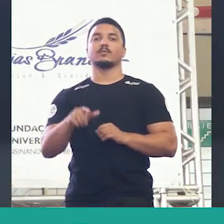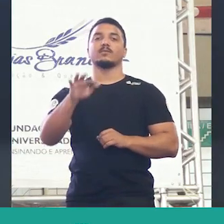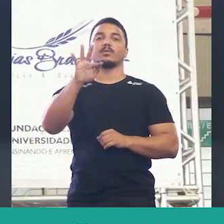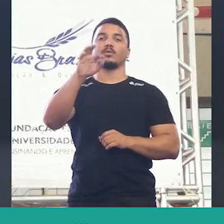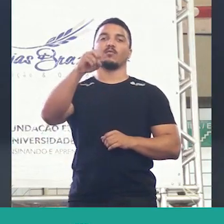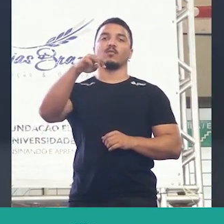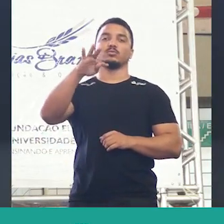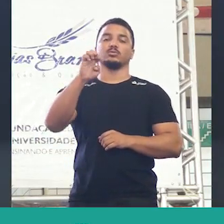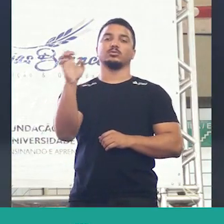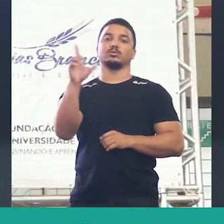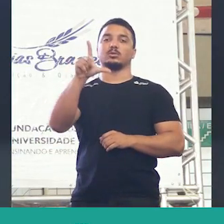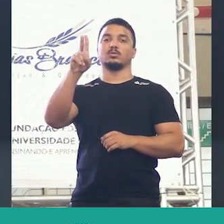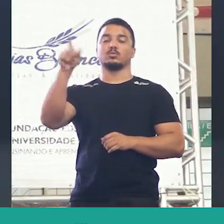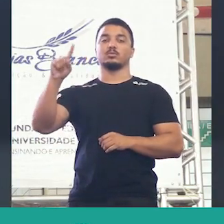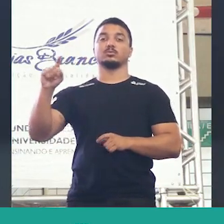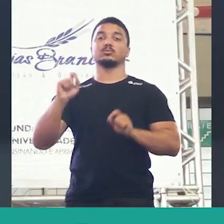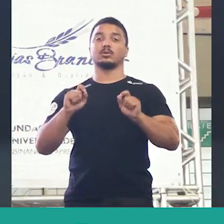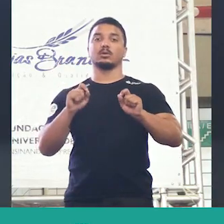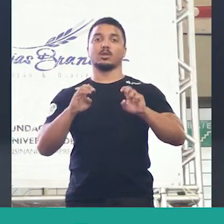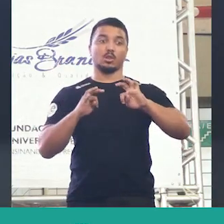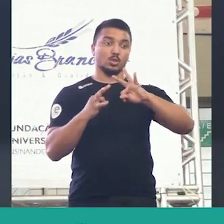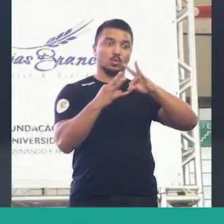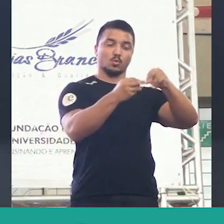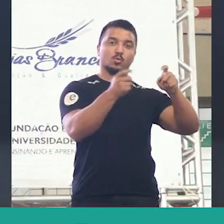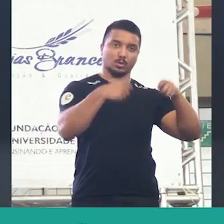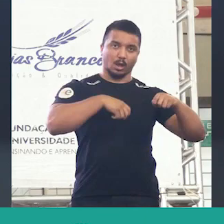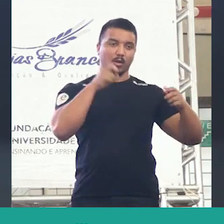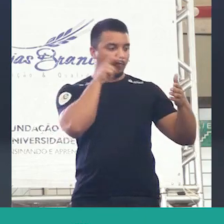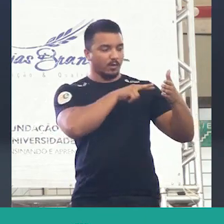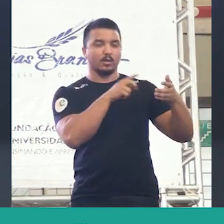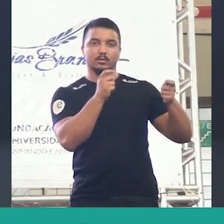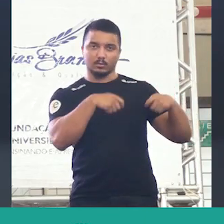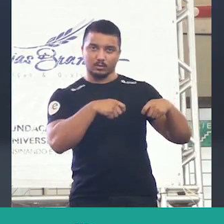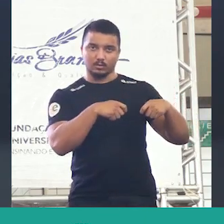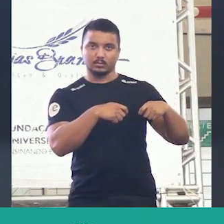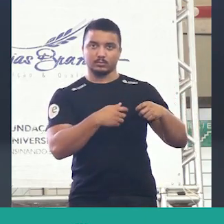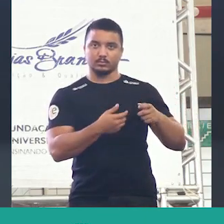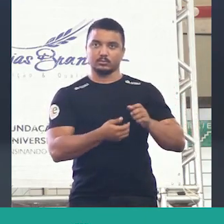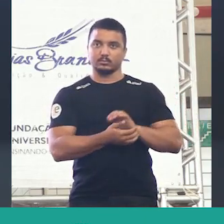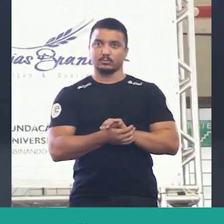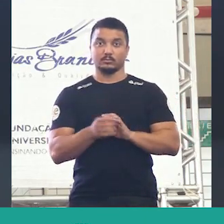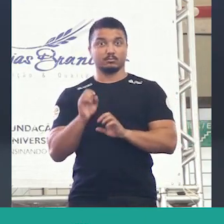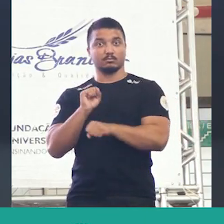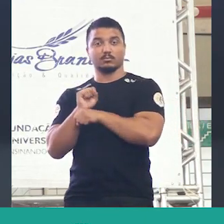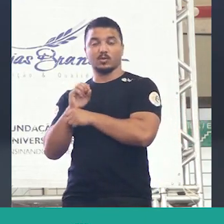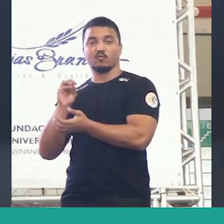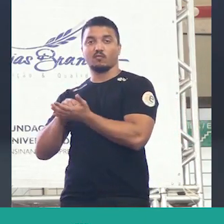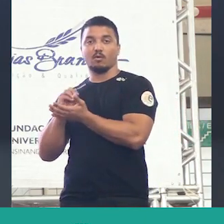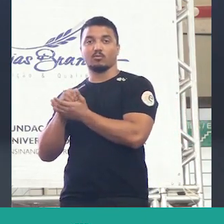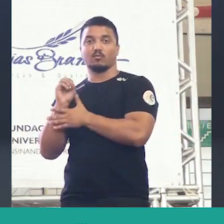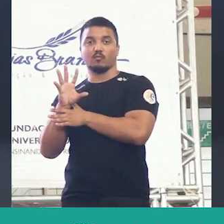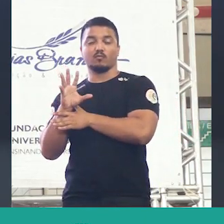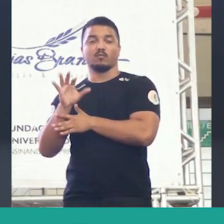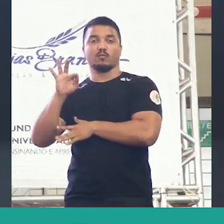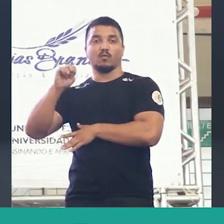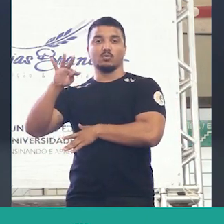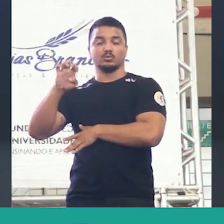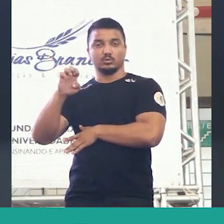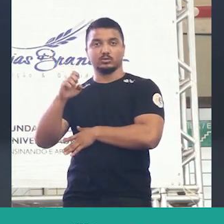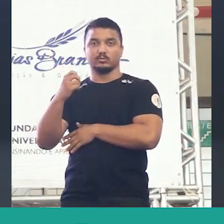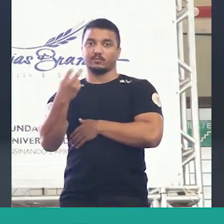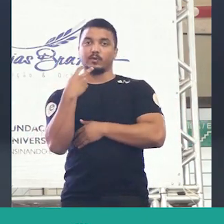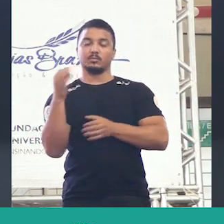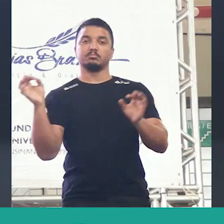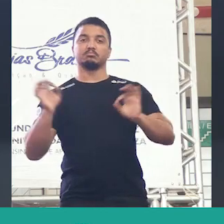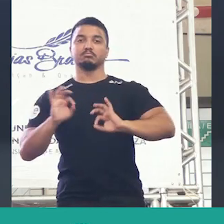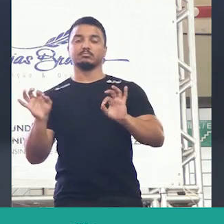O que é fonte de luz? Tudo aquilo que é, por um instante de tempo aqui, ficou sem fonte de luz. Ou seja, não